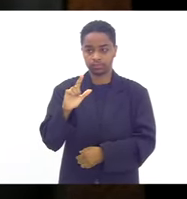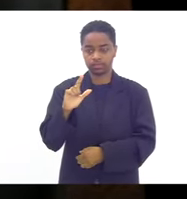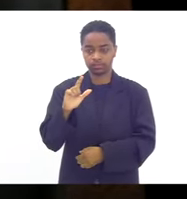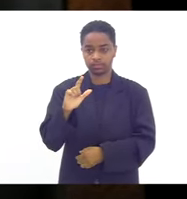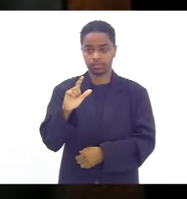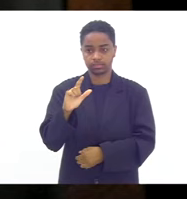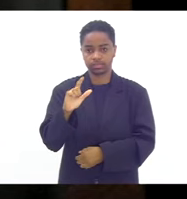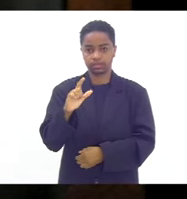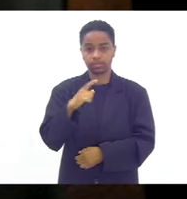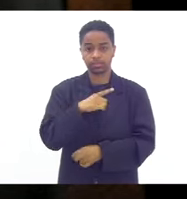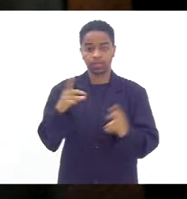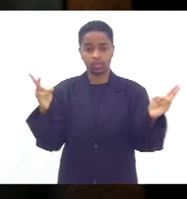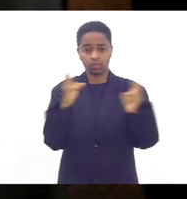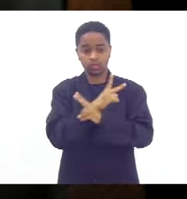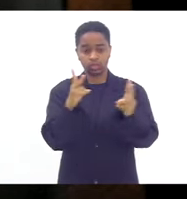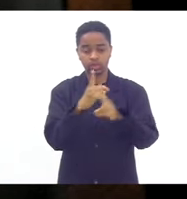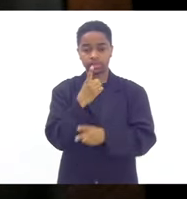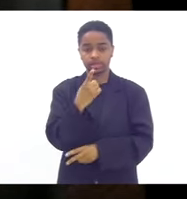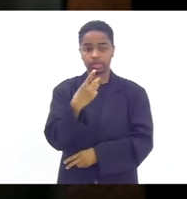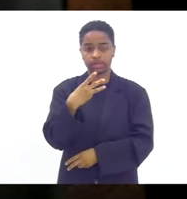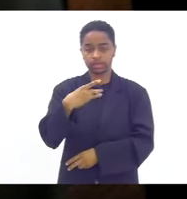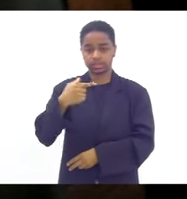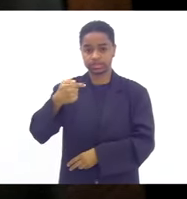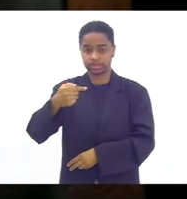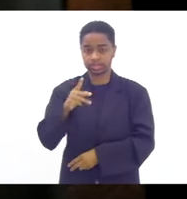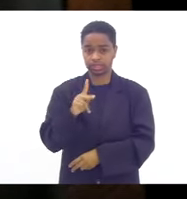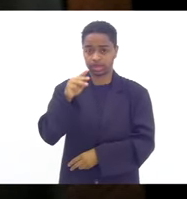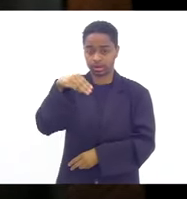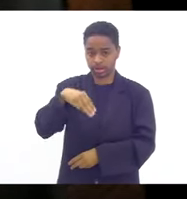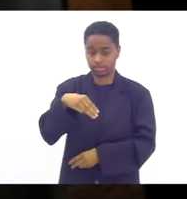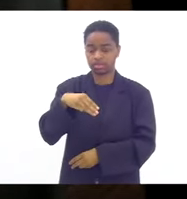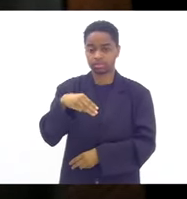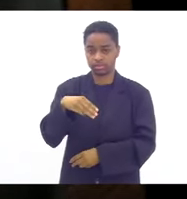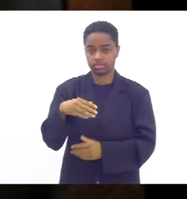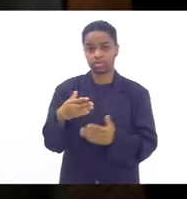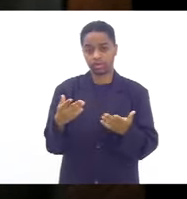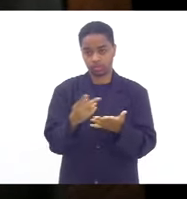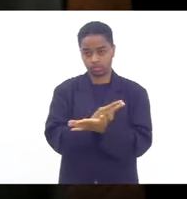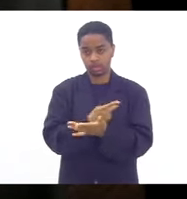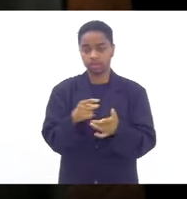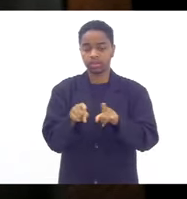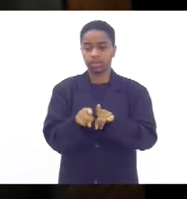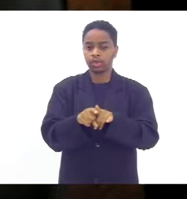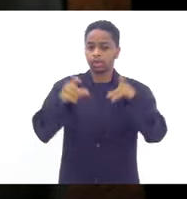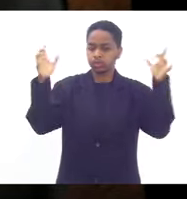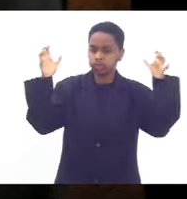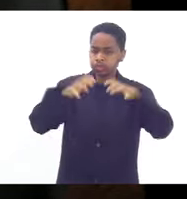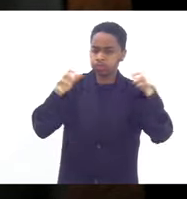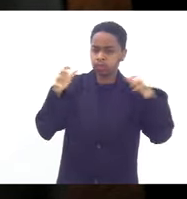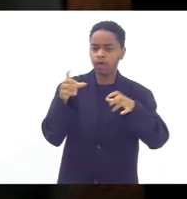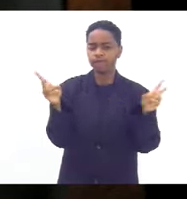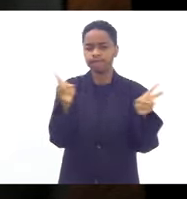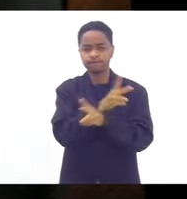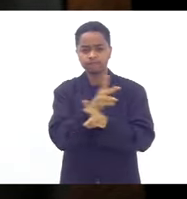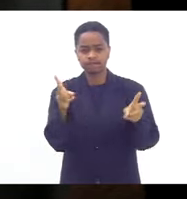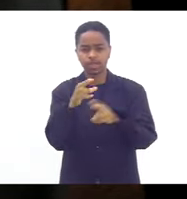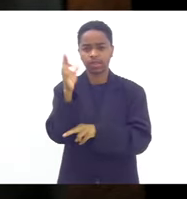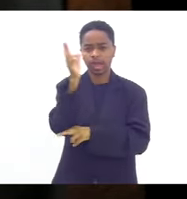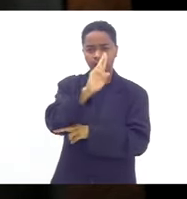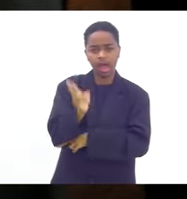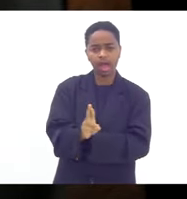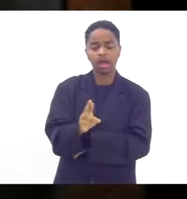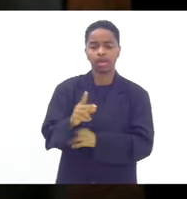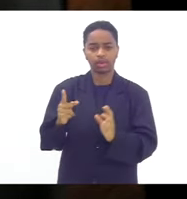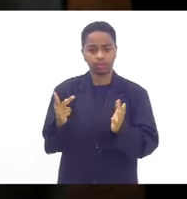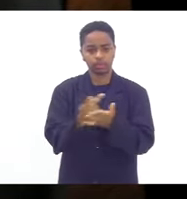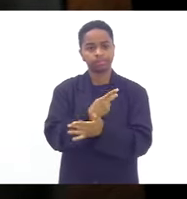enfrentou ventos de até 137 km por hora. Chuvas, ventos, raios causaram